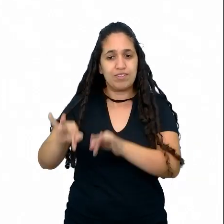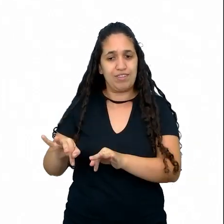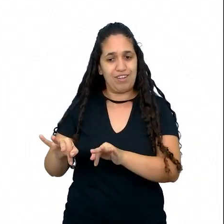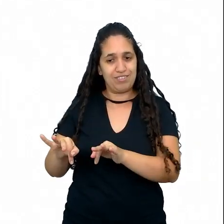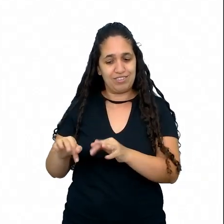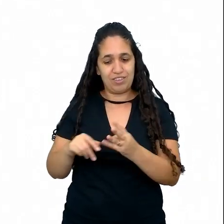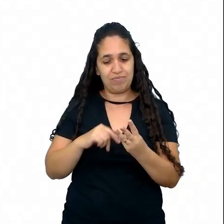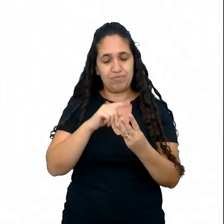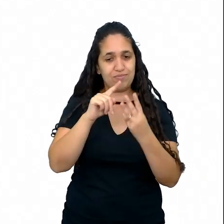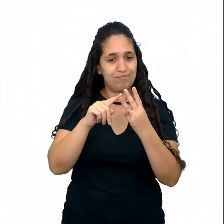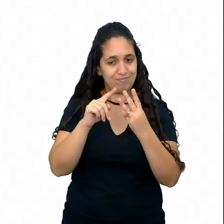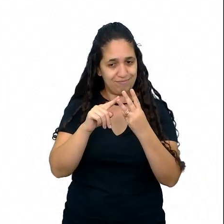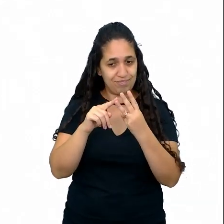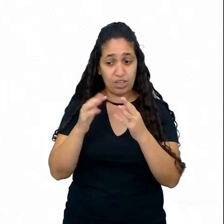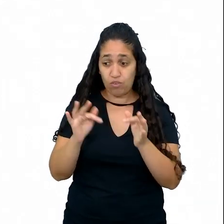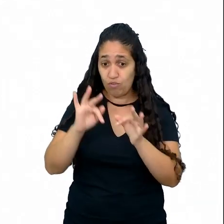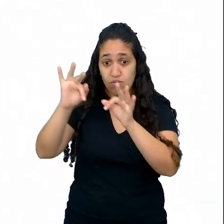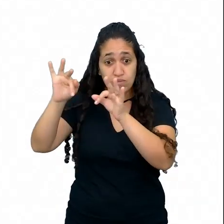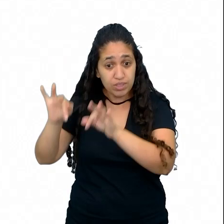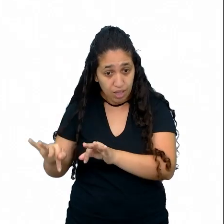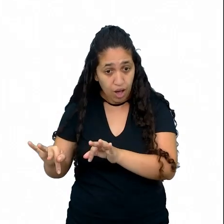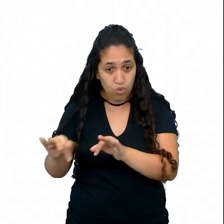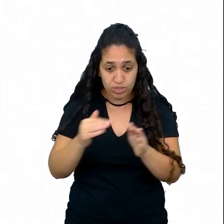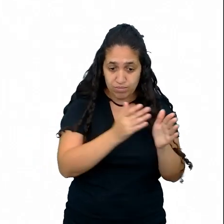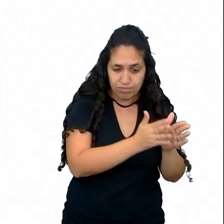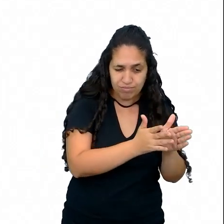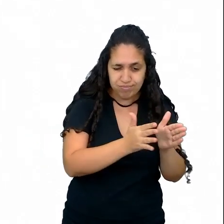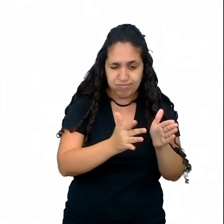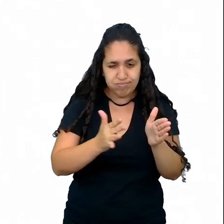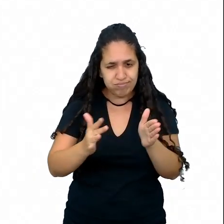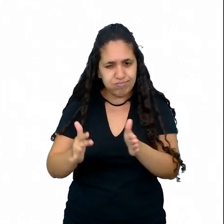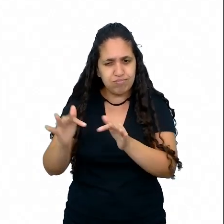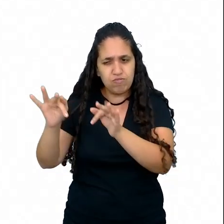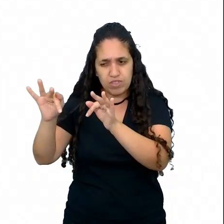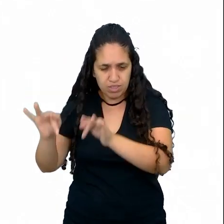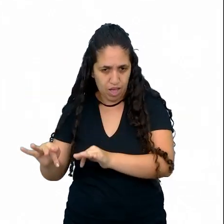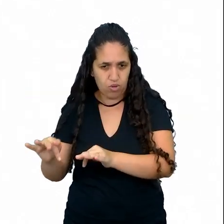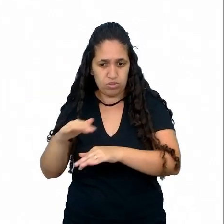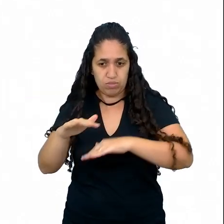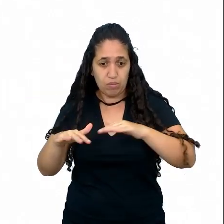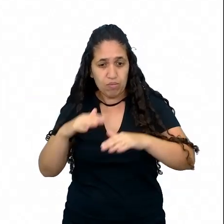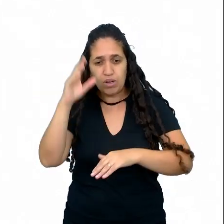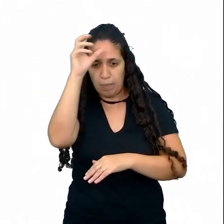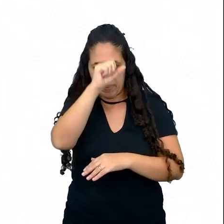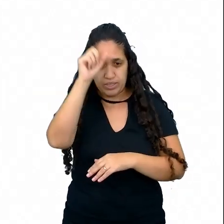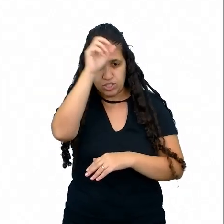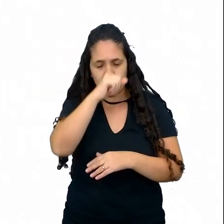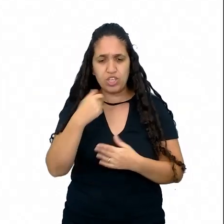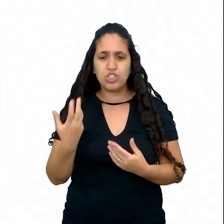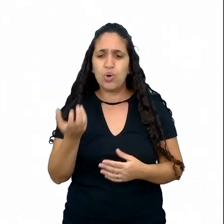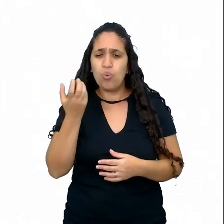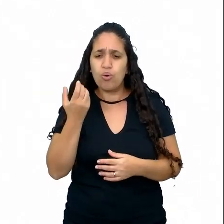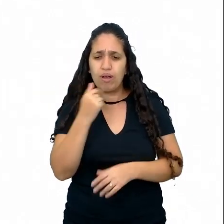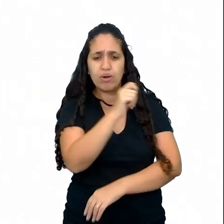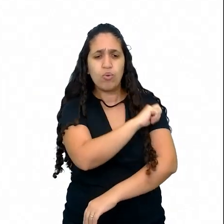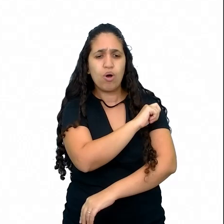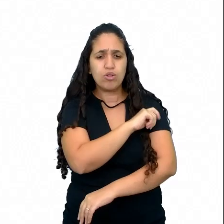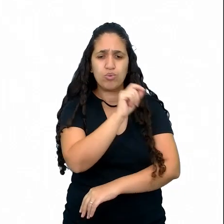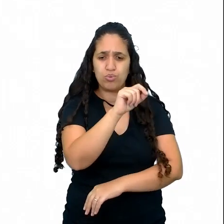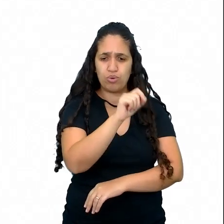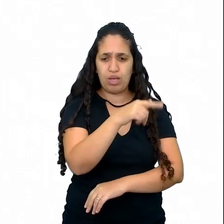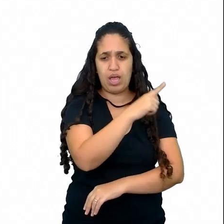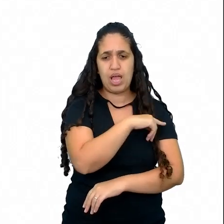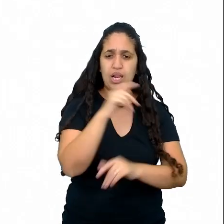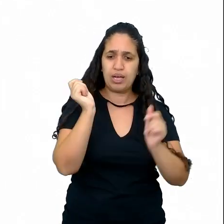no final da aula? Ao final dessa aula, desse desenvolvimento, dessa situação de aprendizagem, o que eu quero com esse aluno? Eu quero que ele me dê conta do